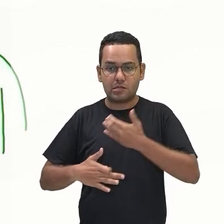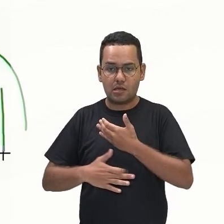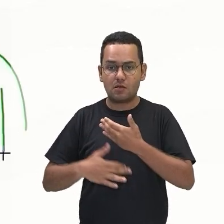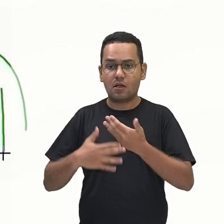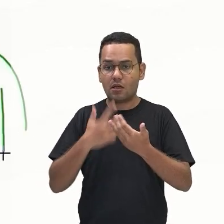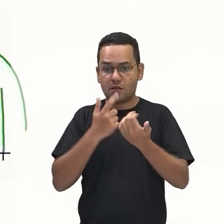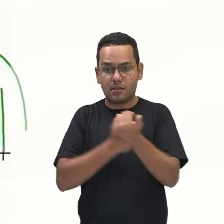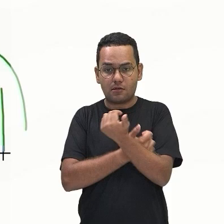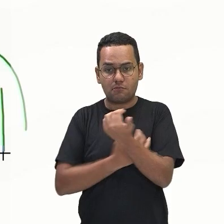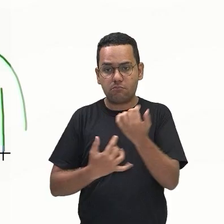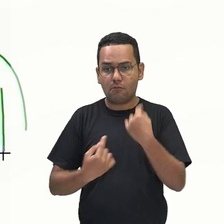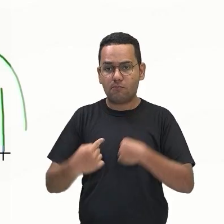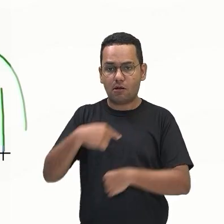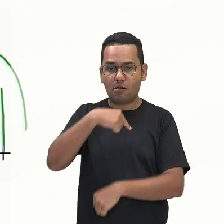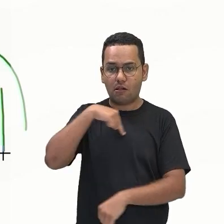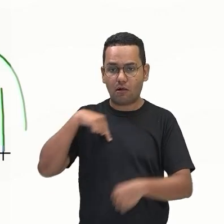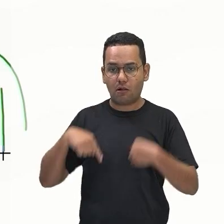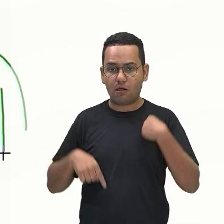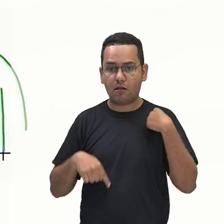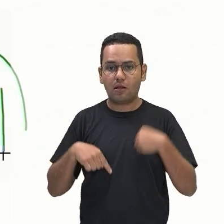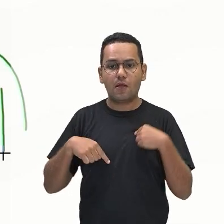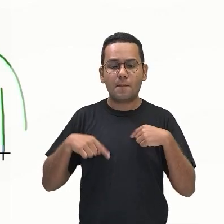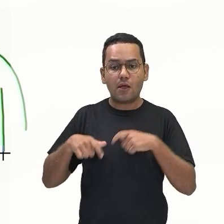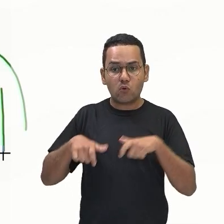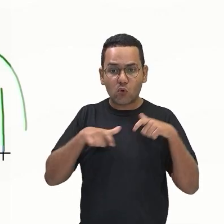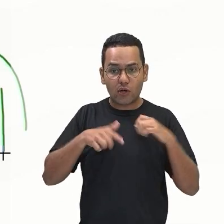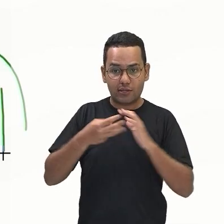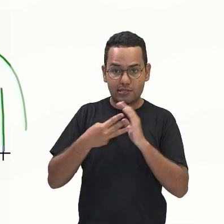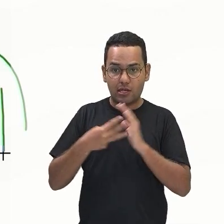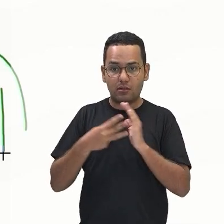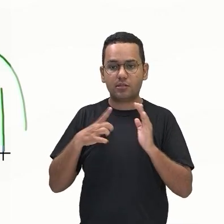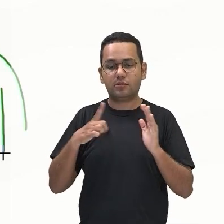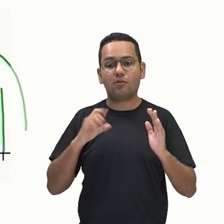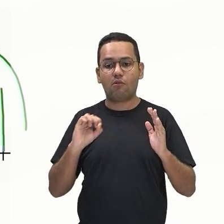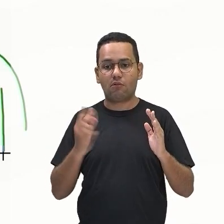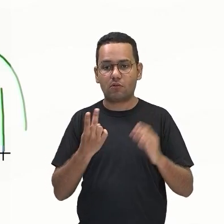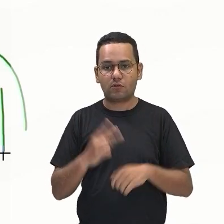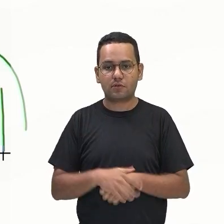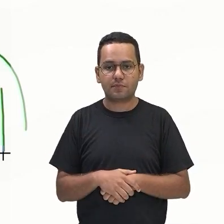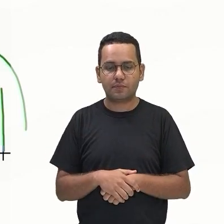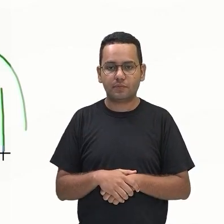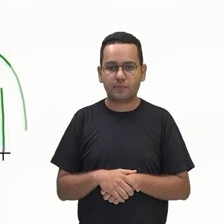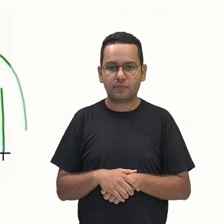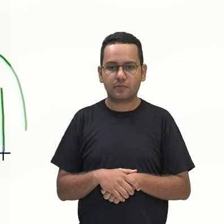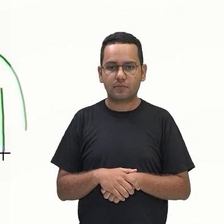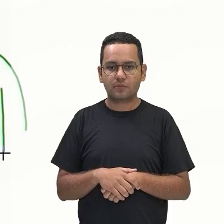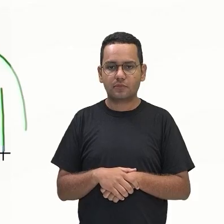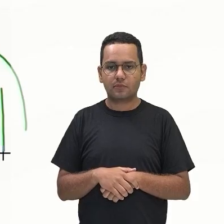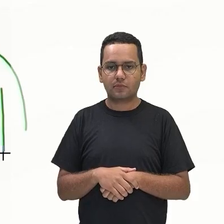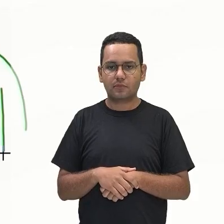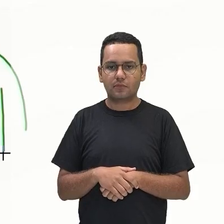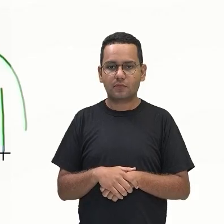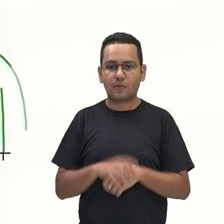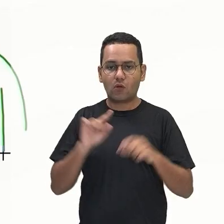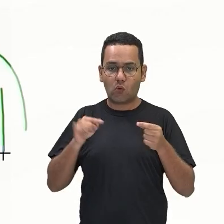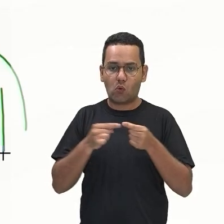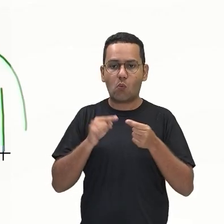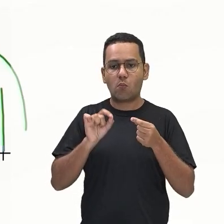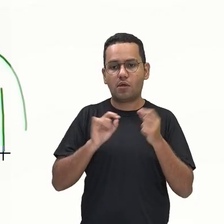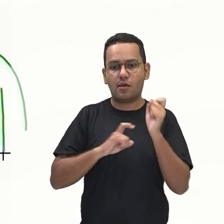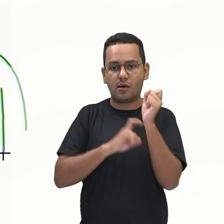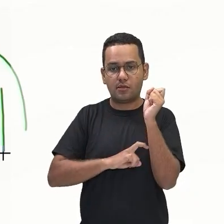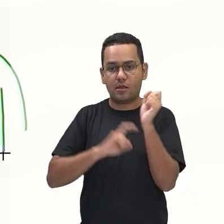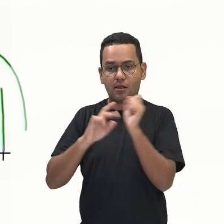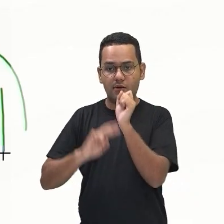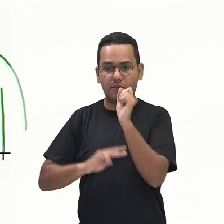quê? Né? Oxigênio às células. Eles ligam artérias as artérias às veias. Mas os capilares são